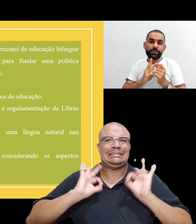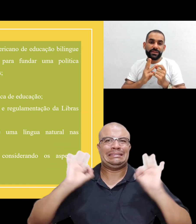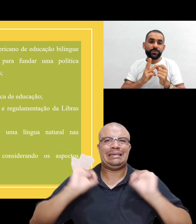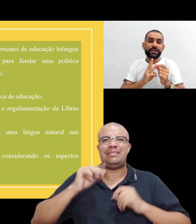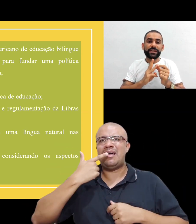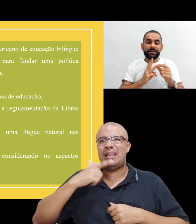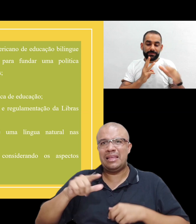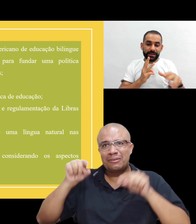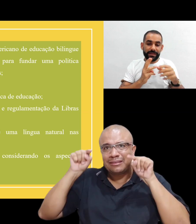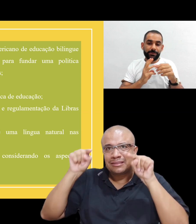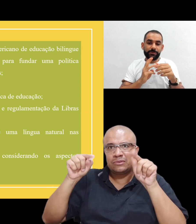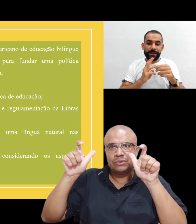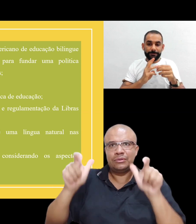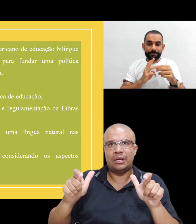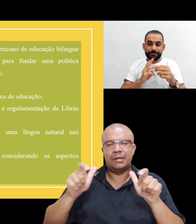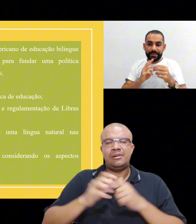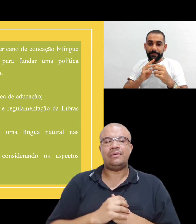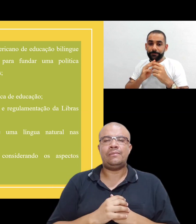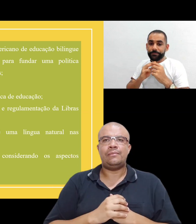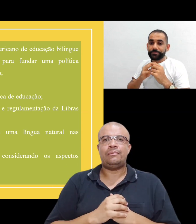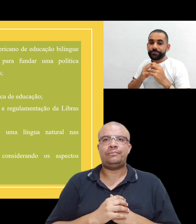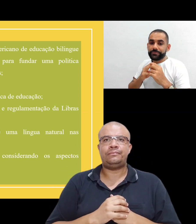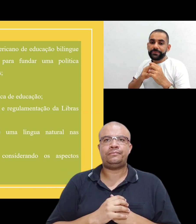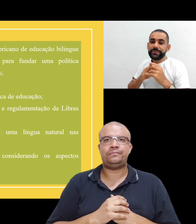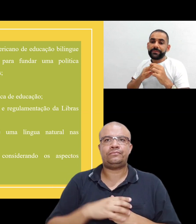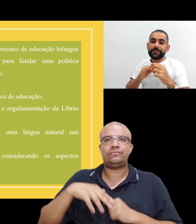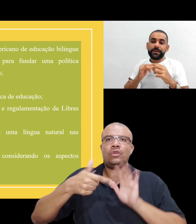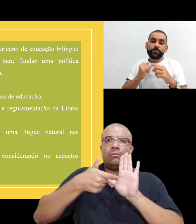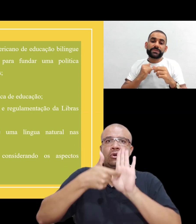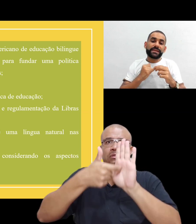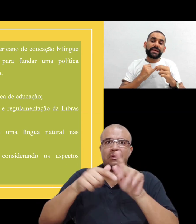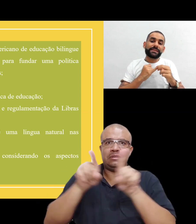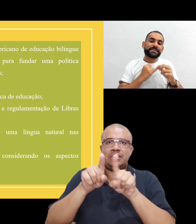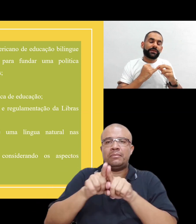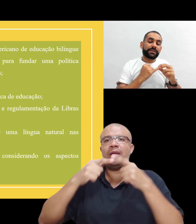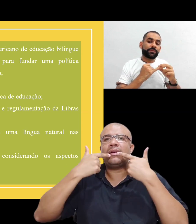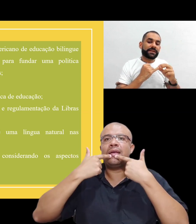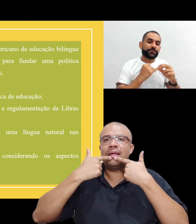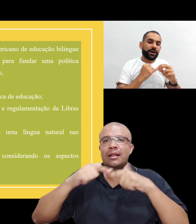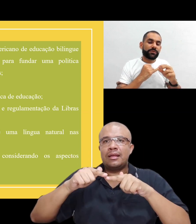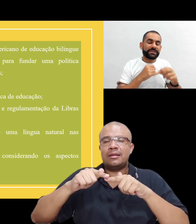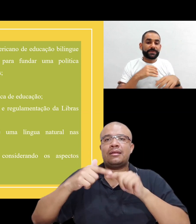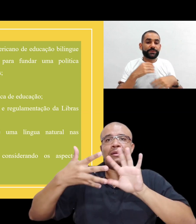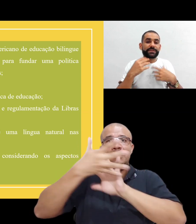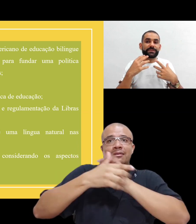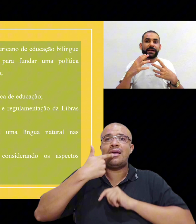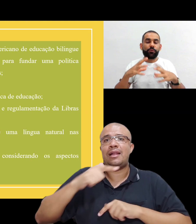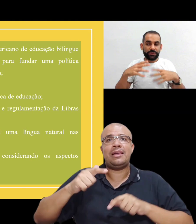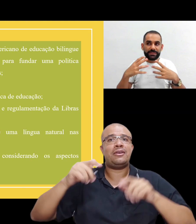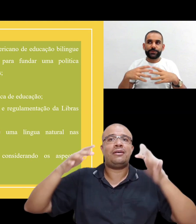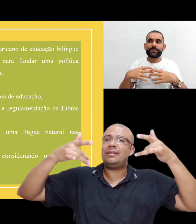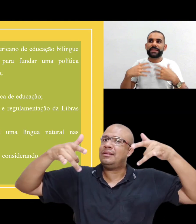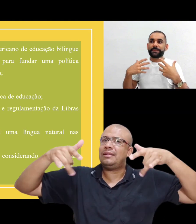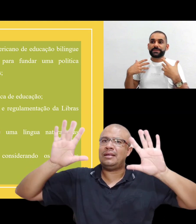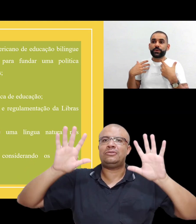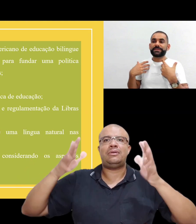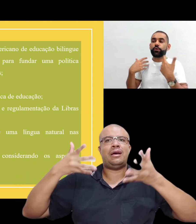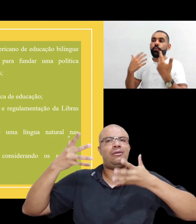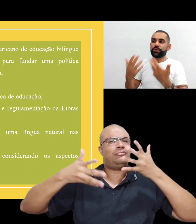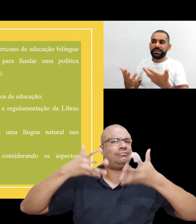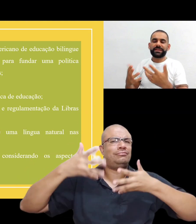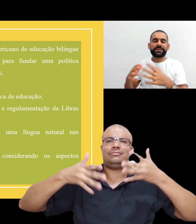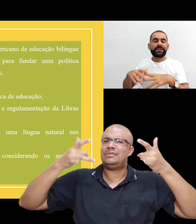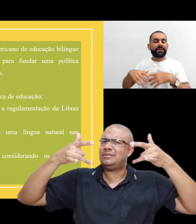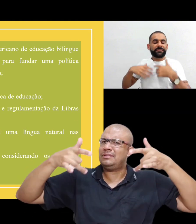Libras como língua daquele lugar, né? Mostrar que a Libras é uma língua natural, que as pessoas da comunidade surda, que a pessoa